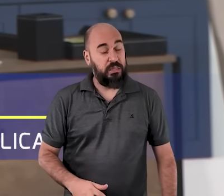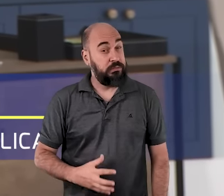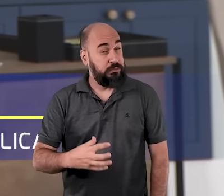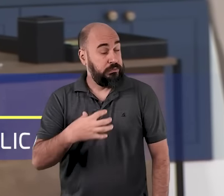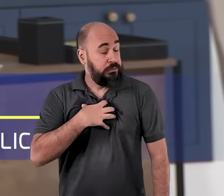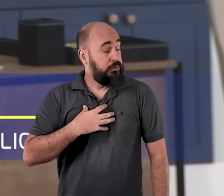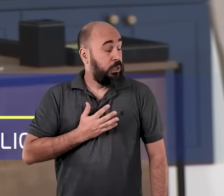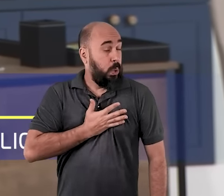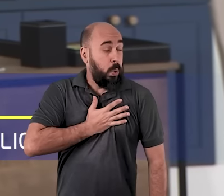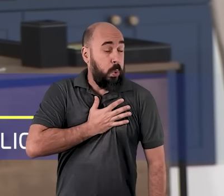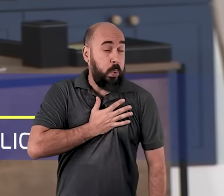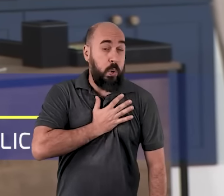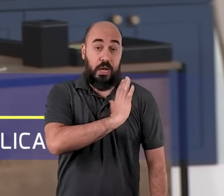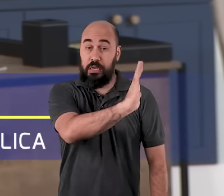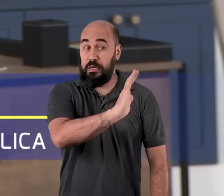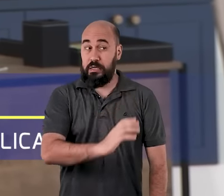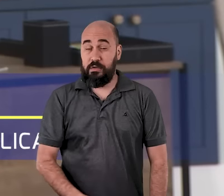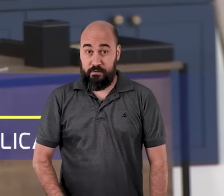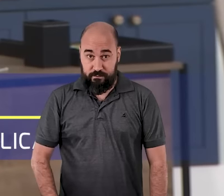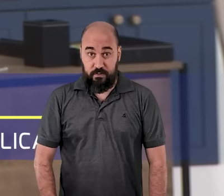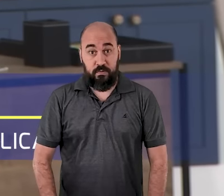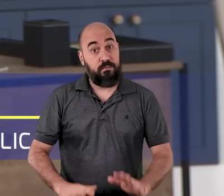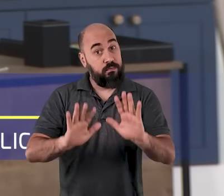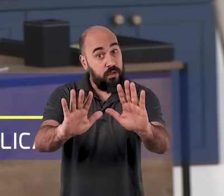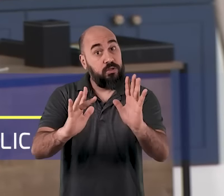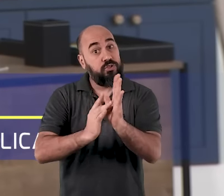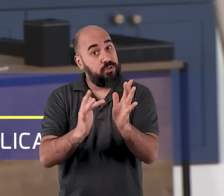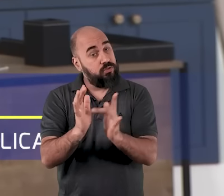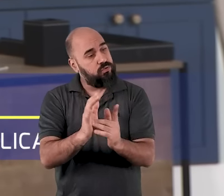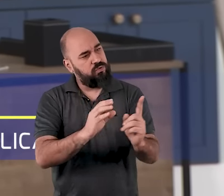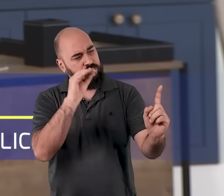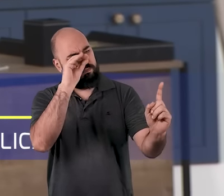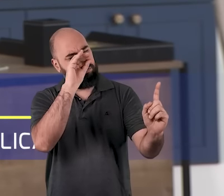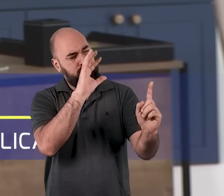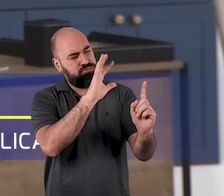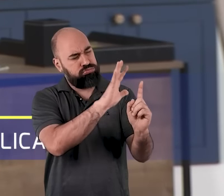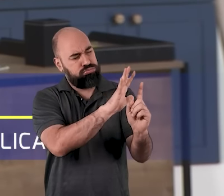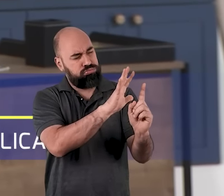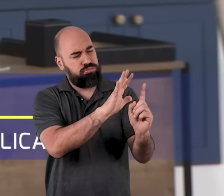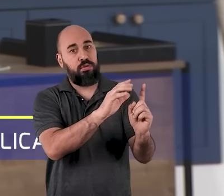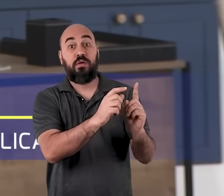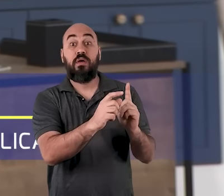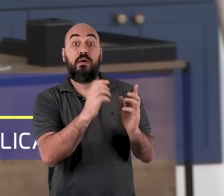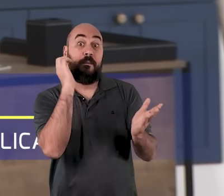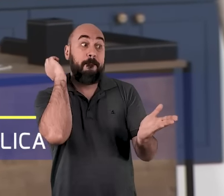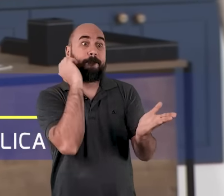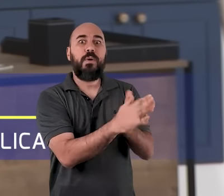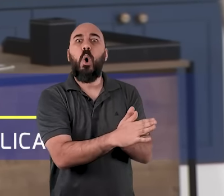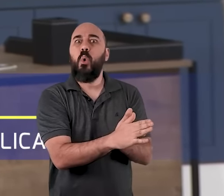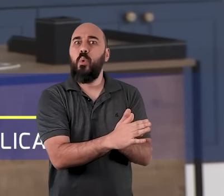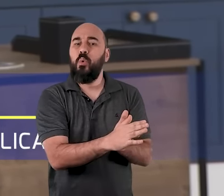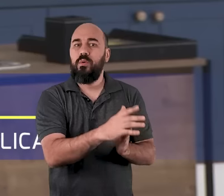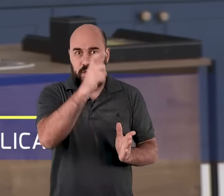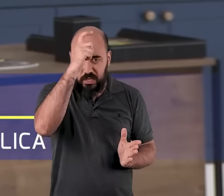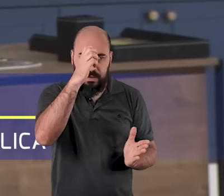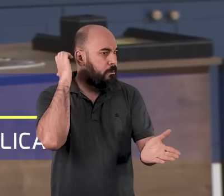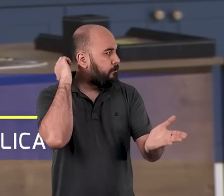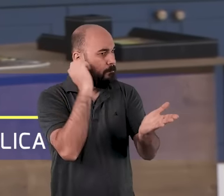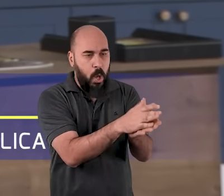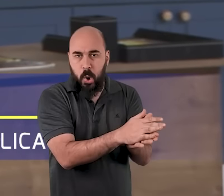uma cena deprimente. Jesus libertou esse homem do poder do mal. E é interessante